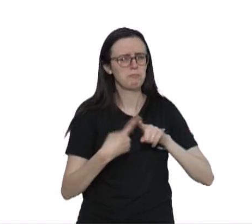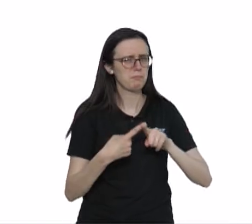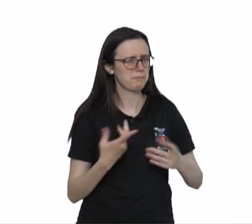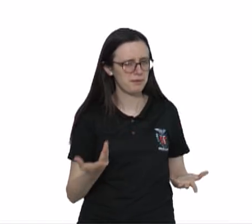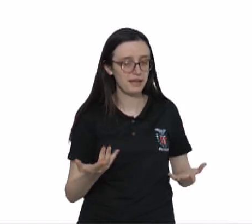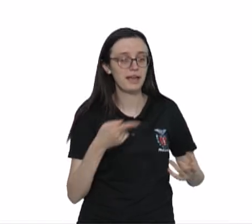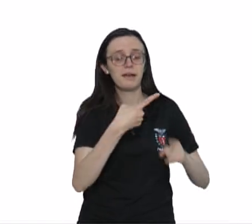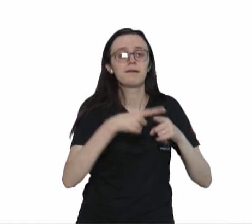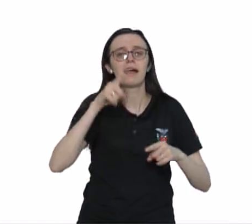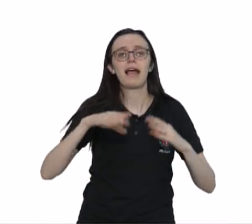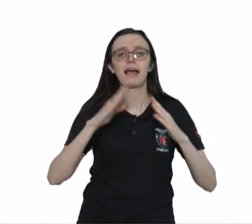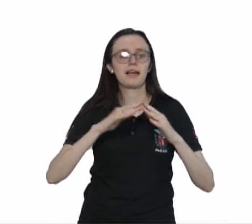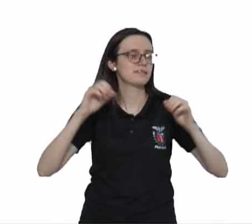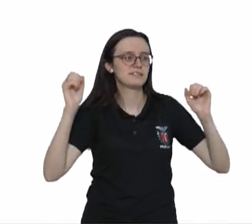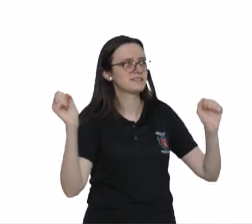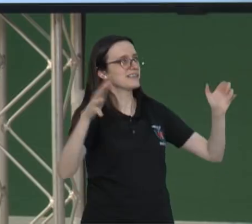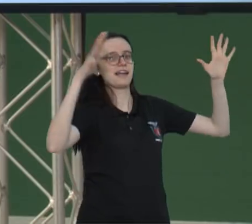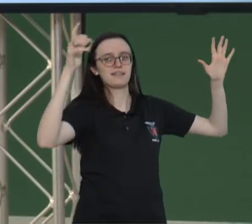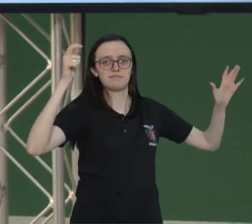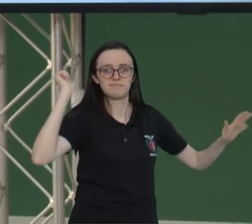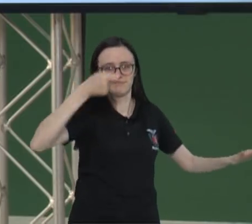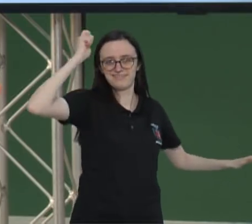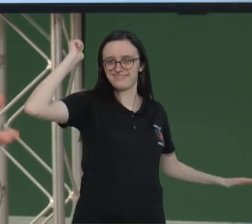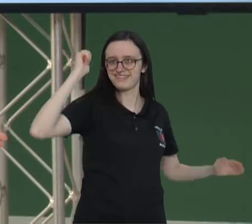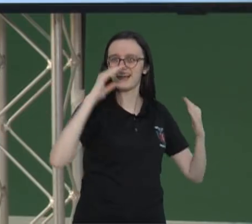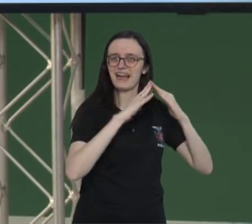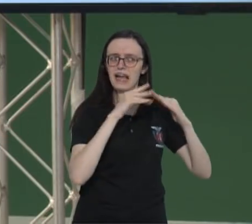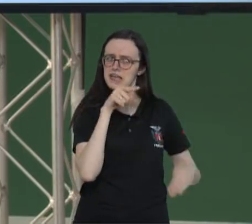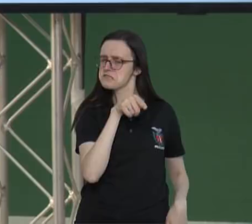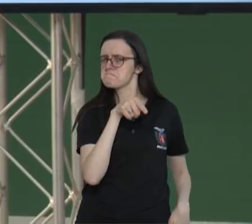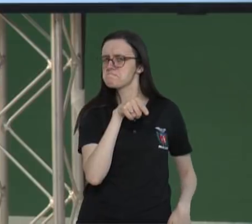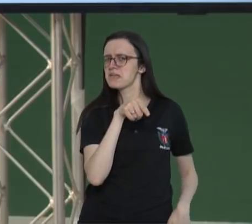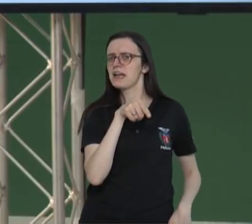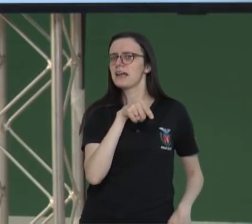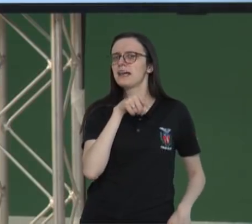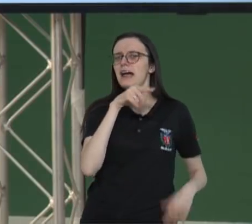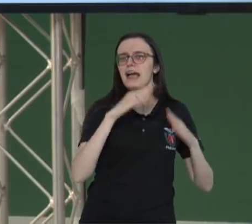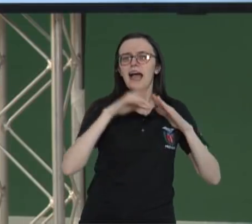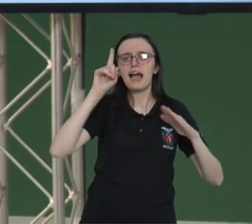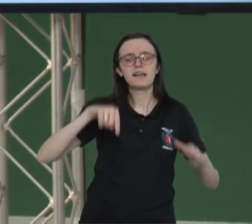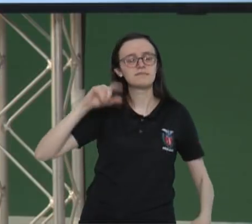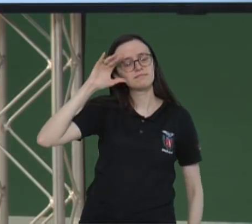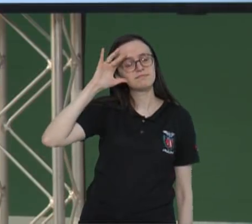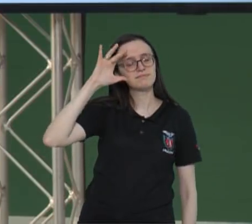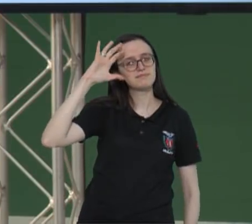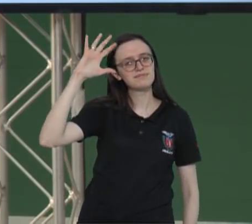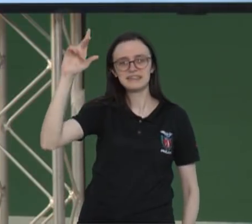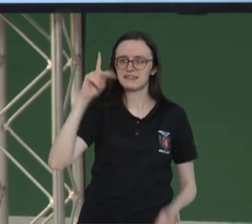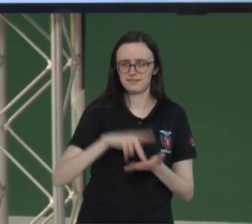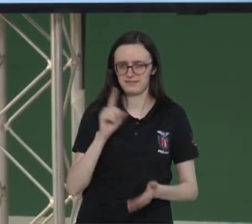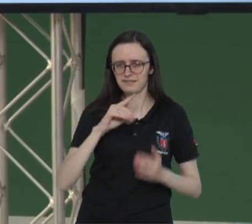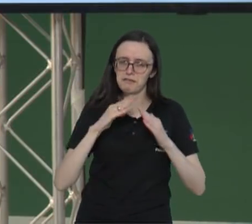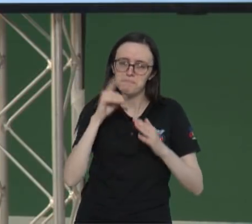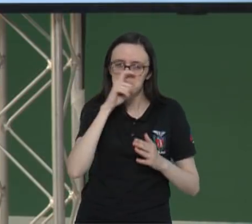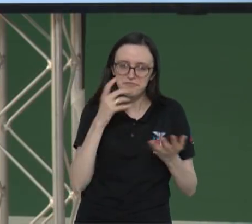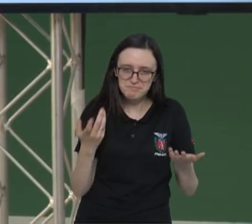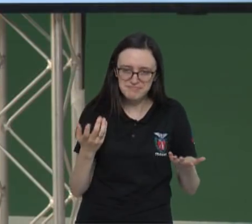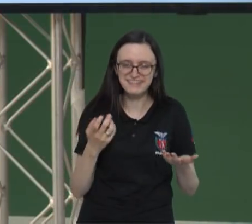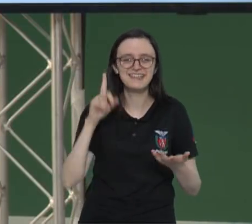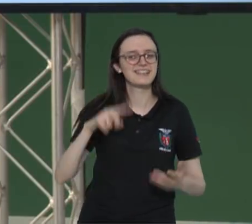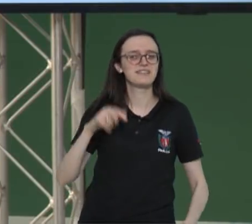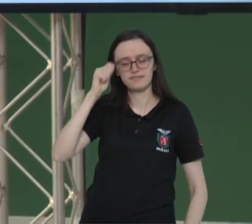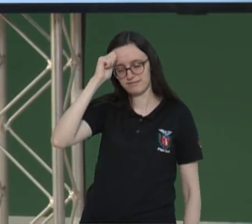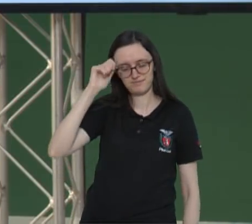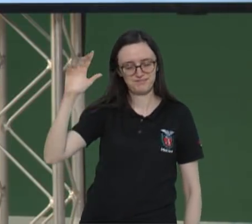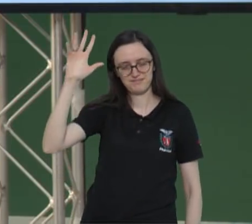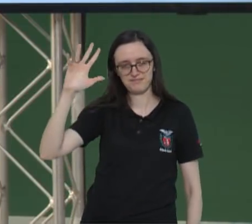quê? Porque é uma casa encantada, né? Ele fala, vende-se uma casa encantada, ou seja, é uma casa de imaginação, uma casa de mentira, né? É